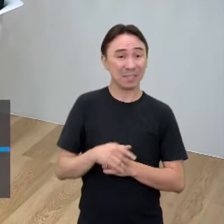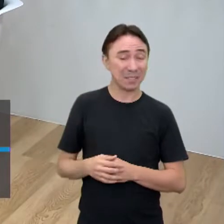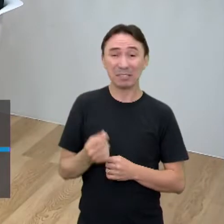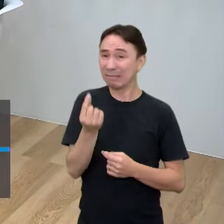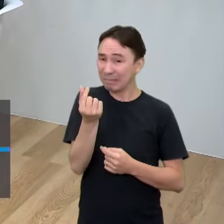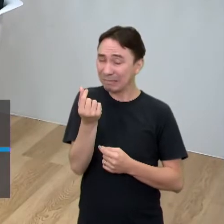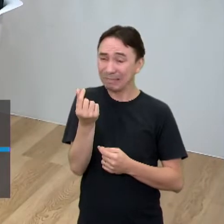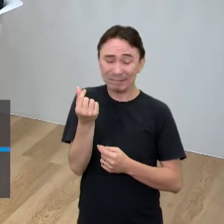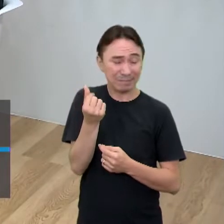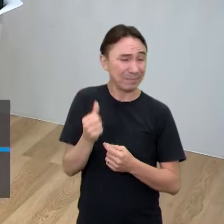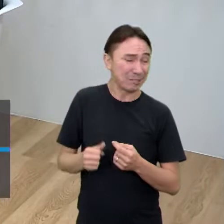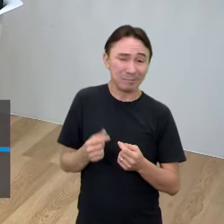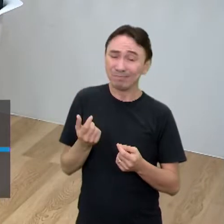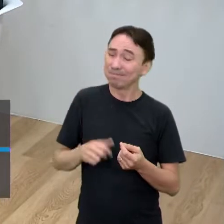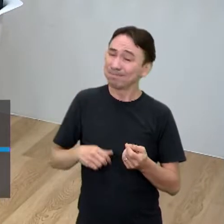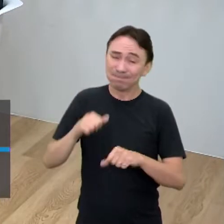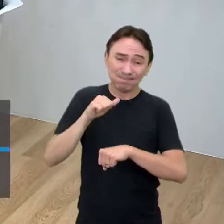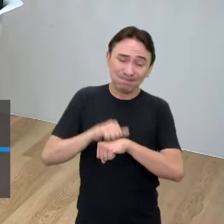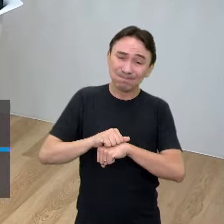ou inexistente até.